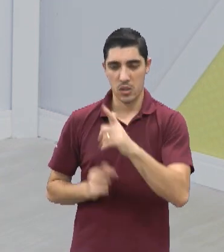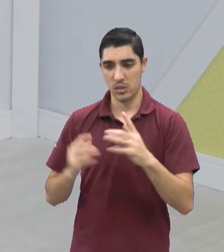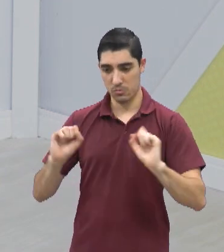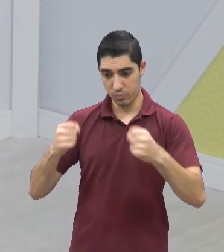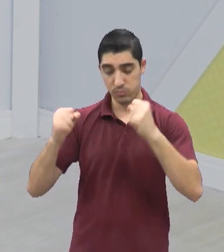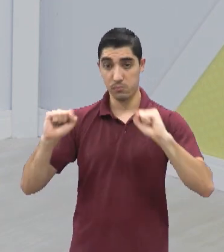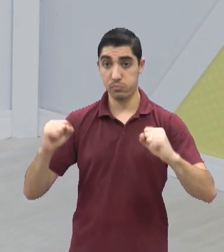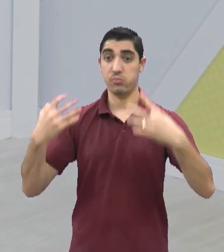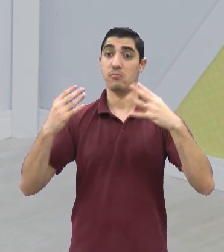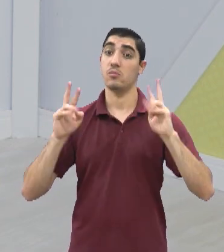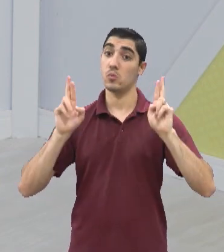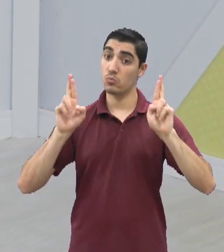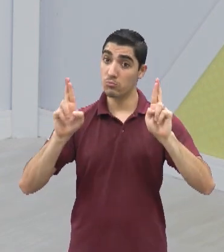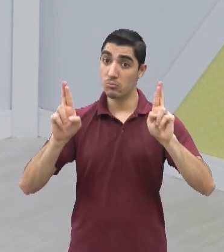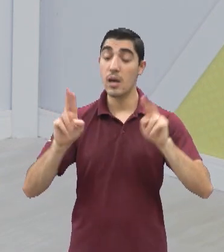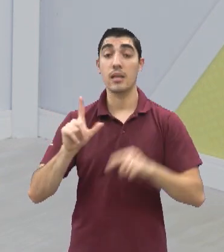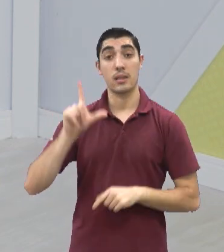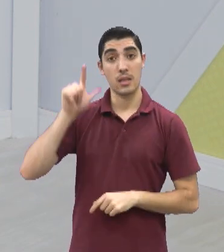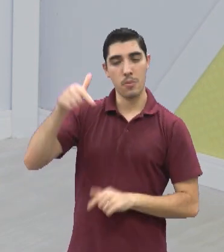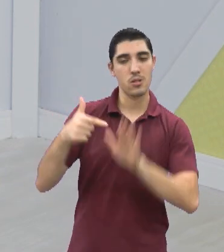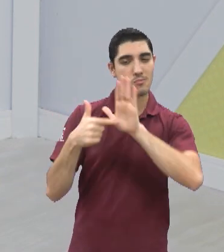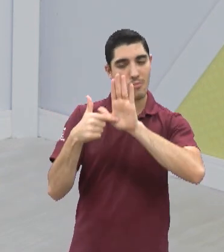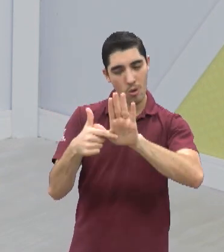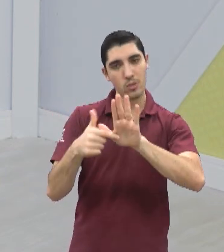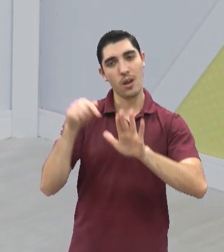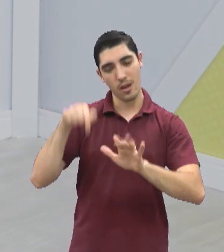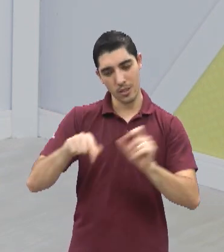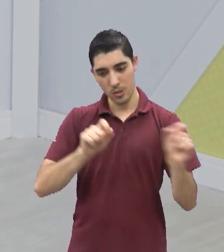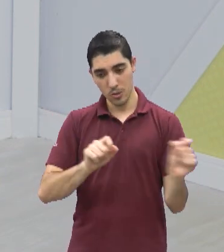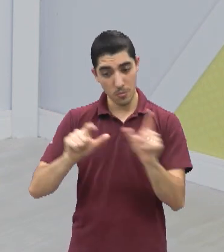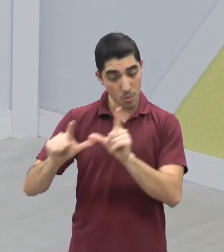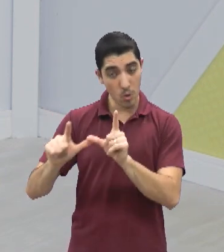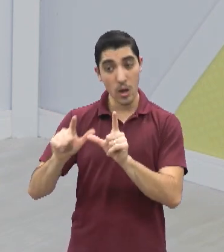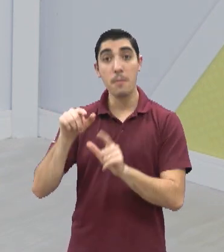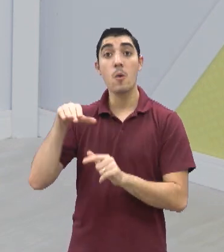isso que a gente espera. E claro, a gente vai trazer todos os detalhes para vocês quando as partidas acontecerem.